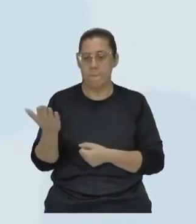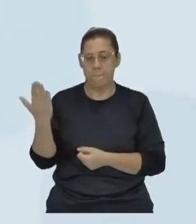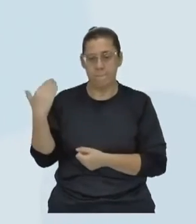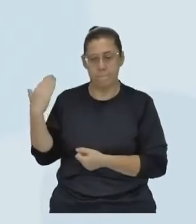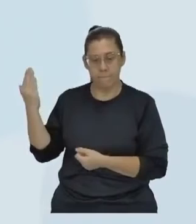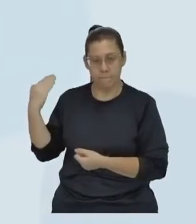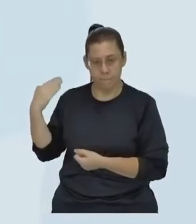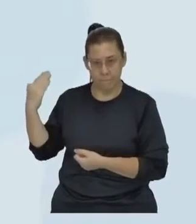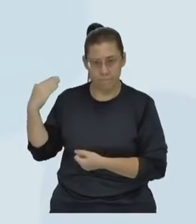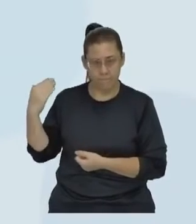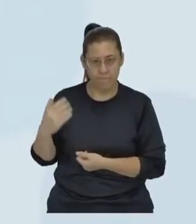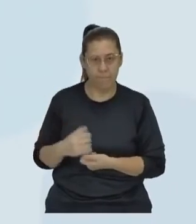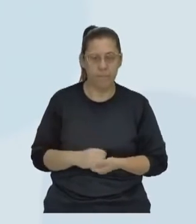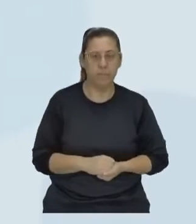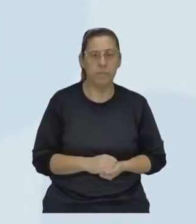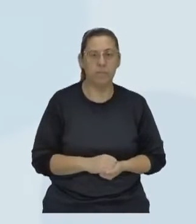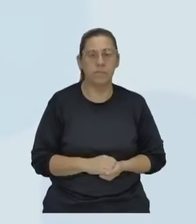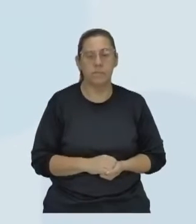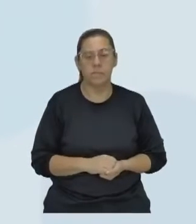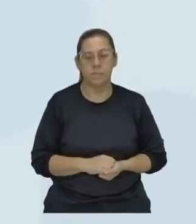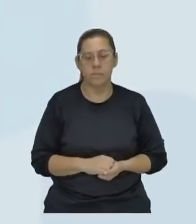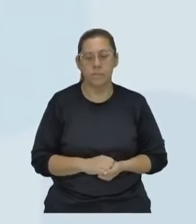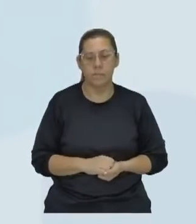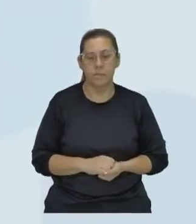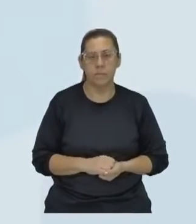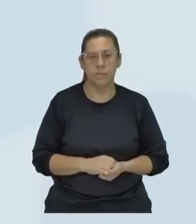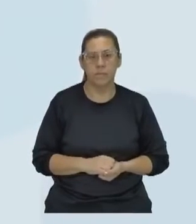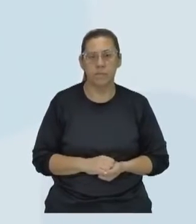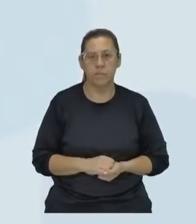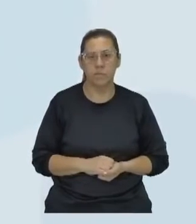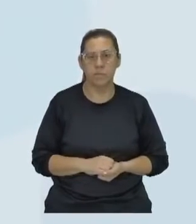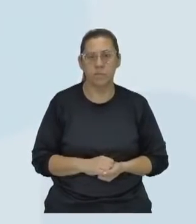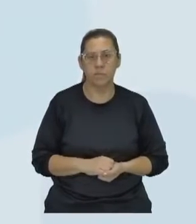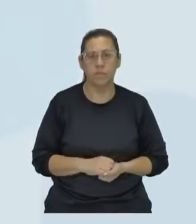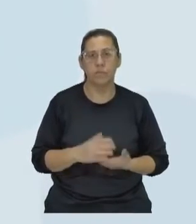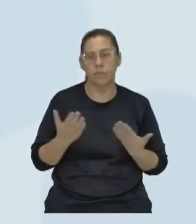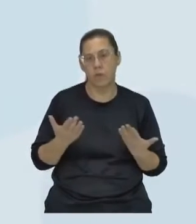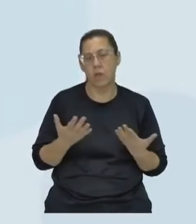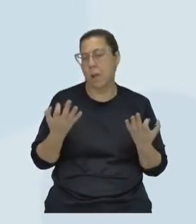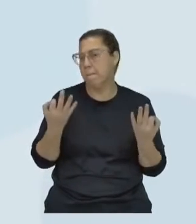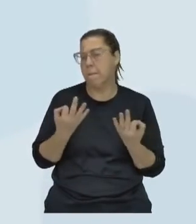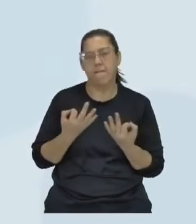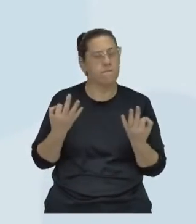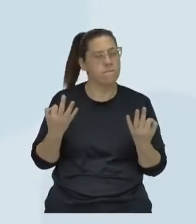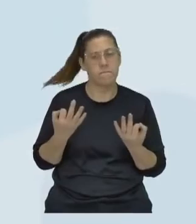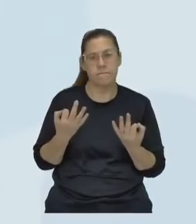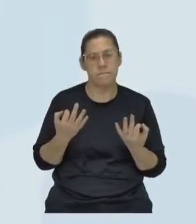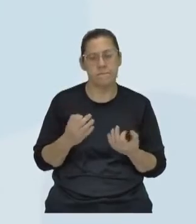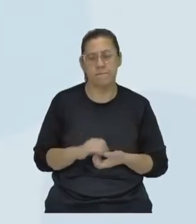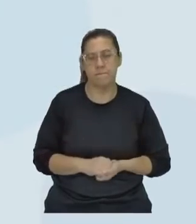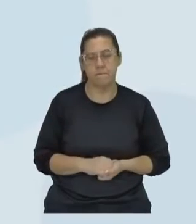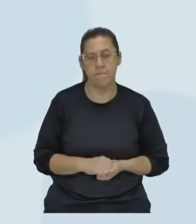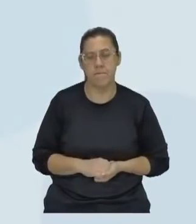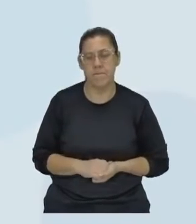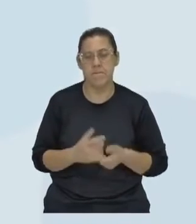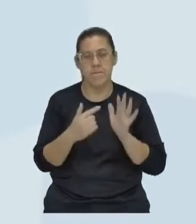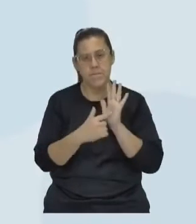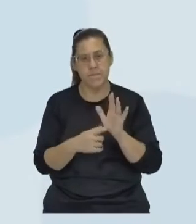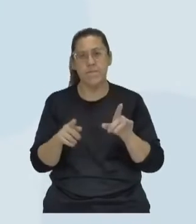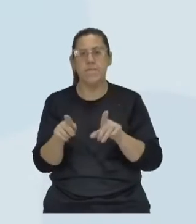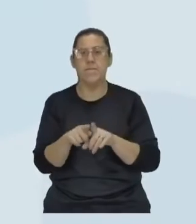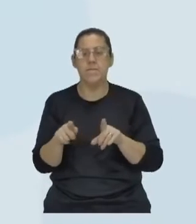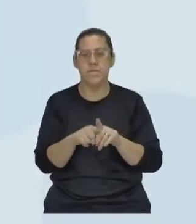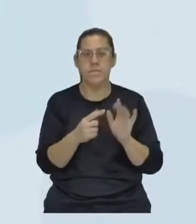passado, ok? E eles estão no pretérito imperfeito. E aí eu coloquei também